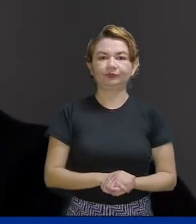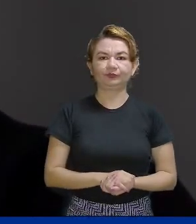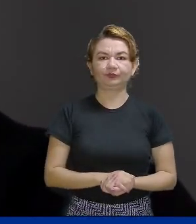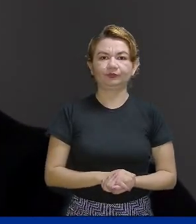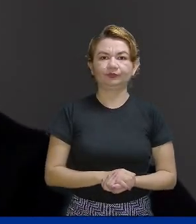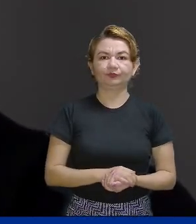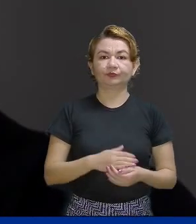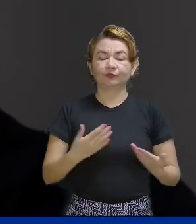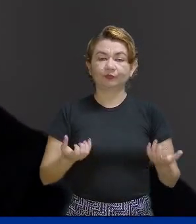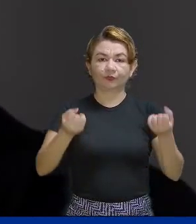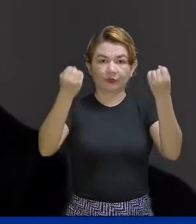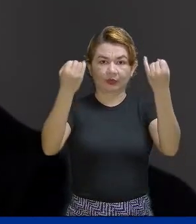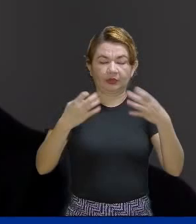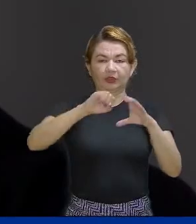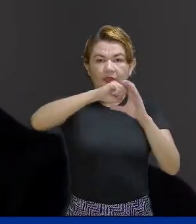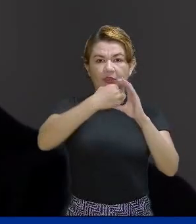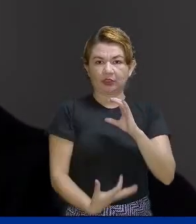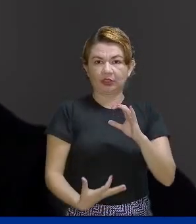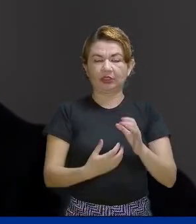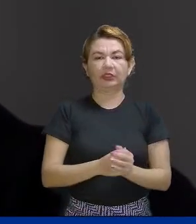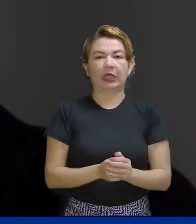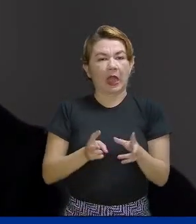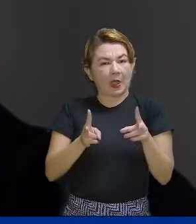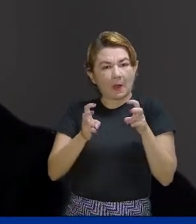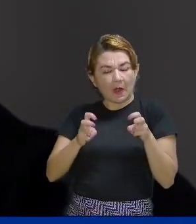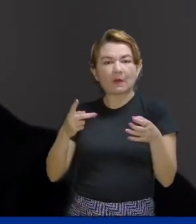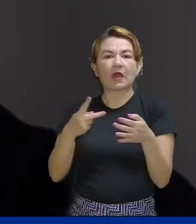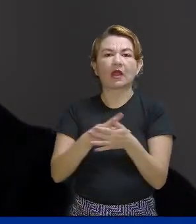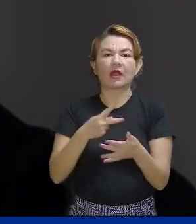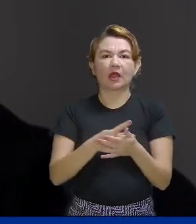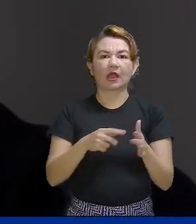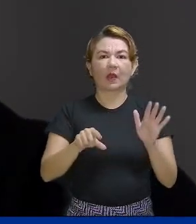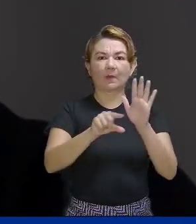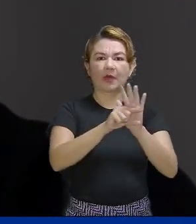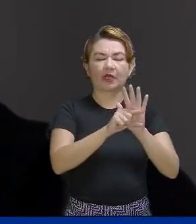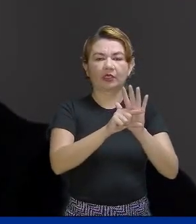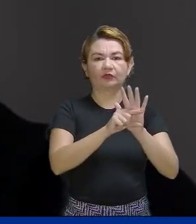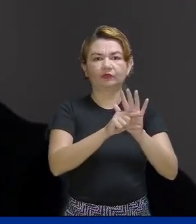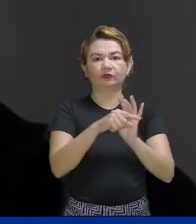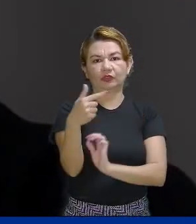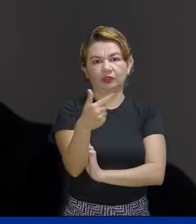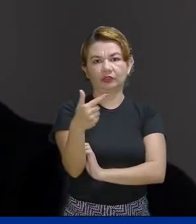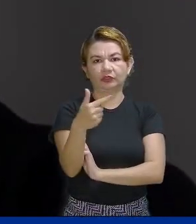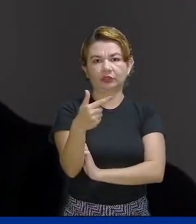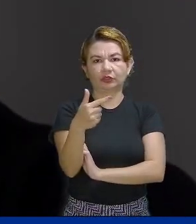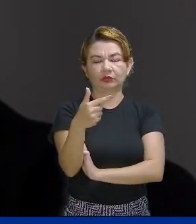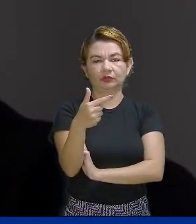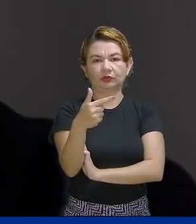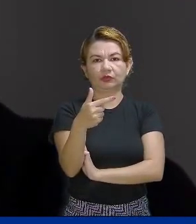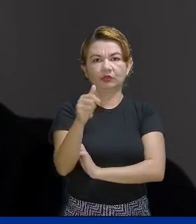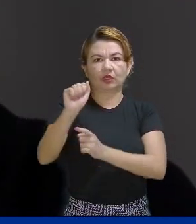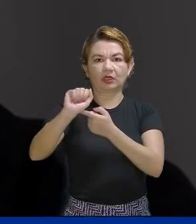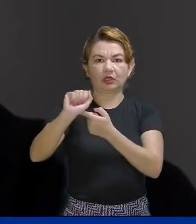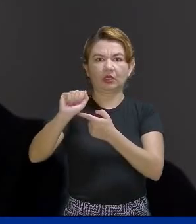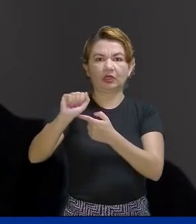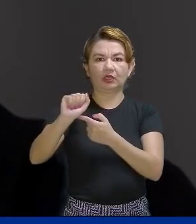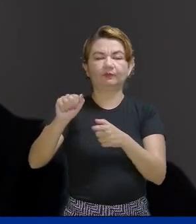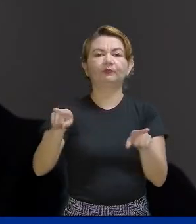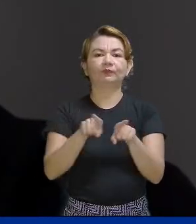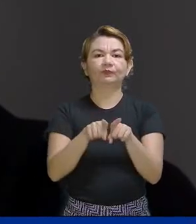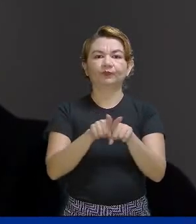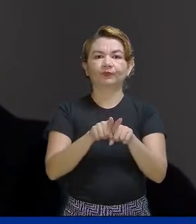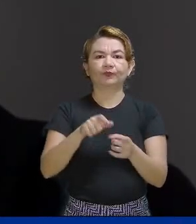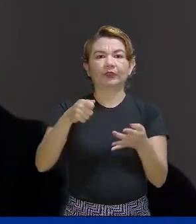23.607 e caracterizada a irregularidade na forma do parágrafo 2º A, escorreta